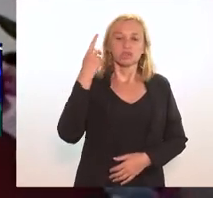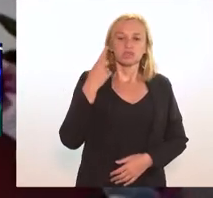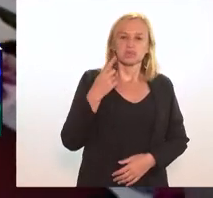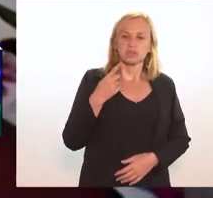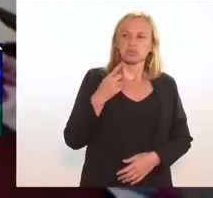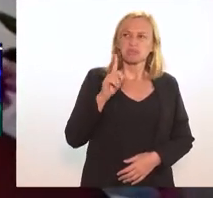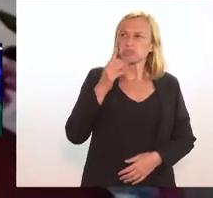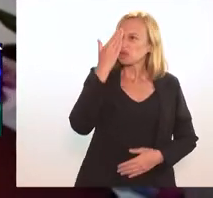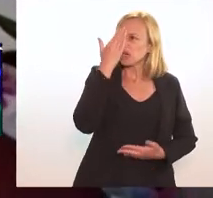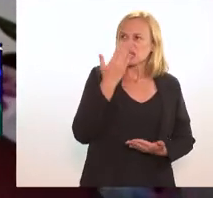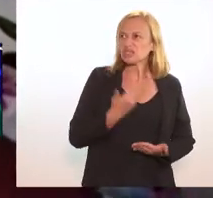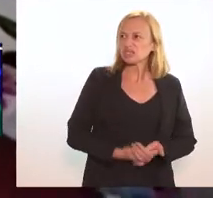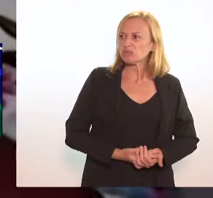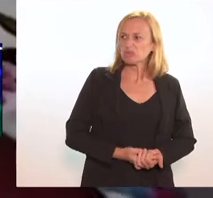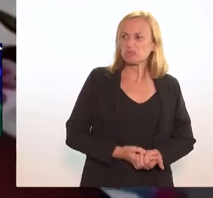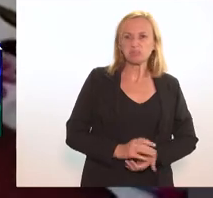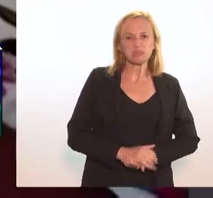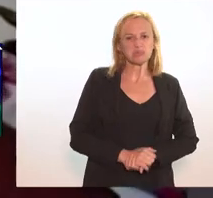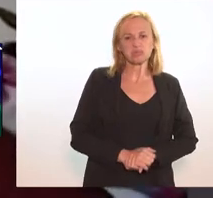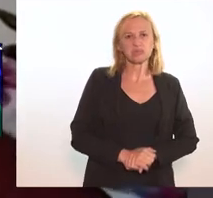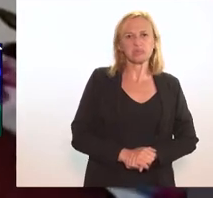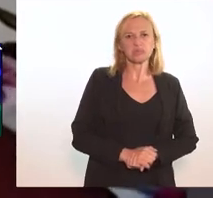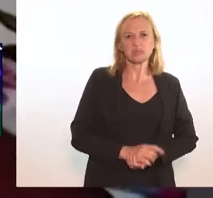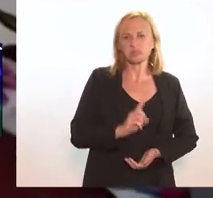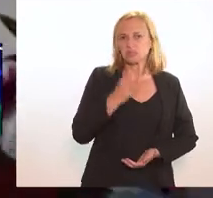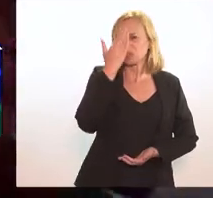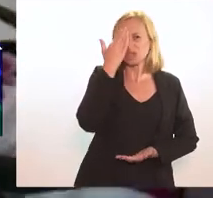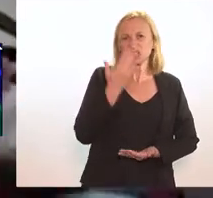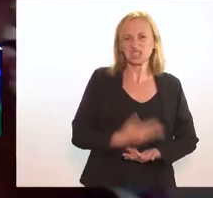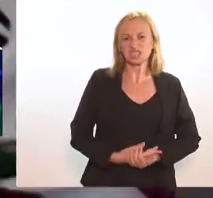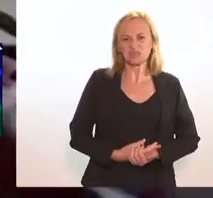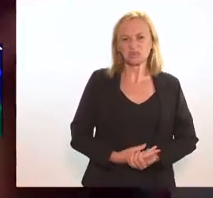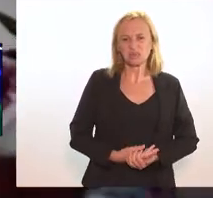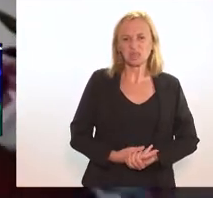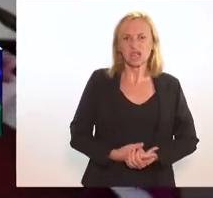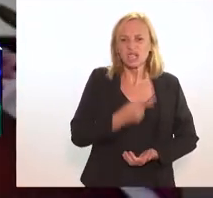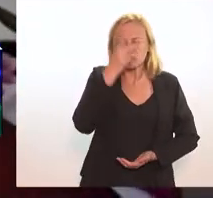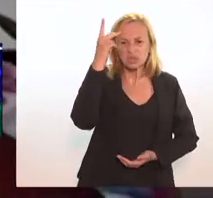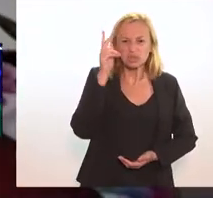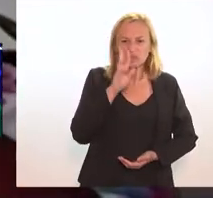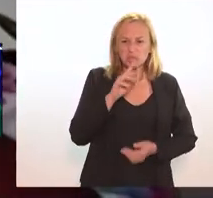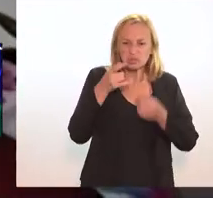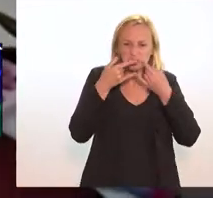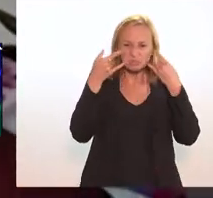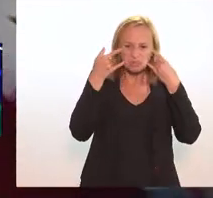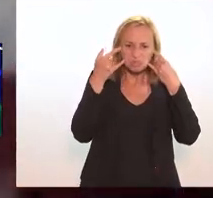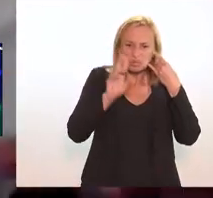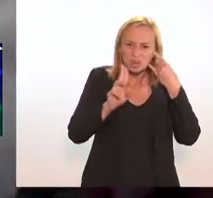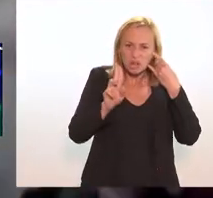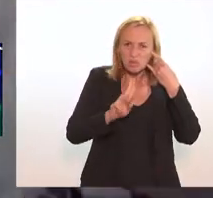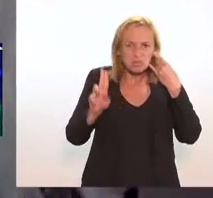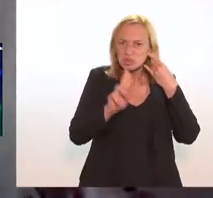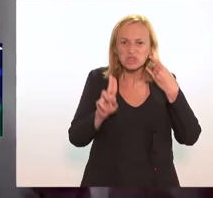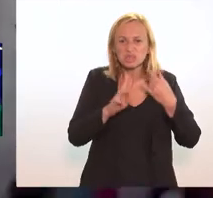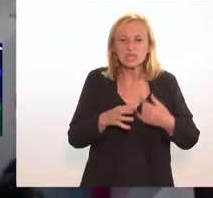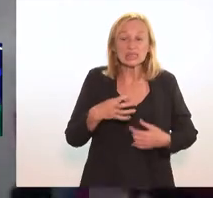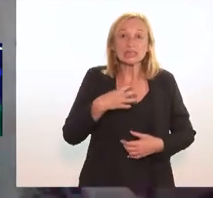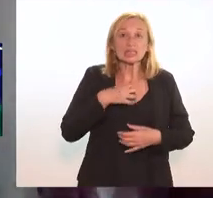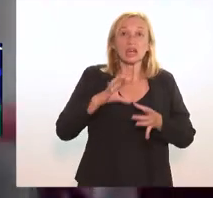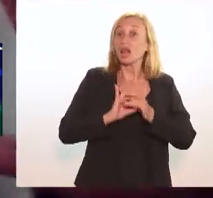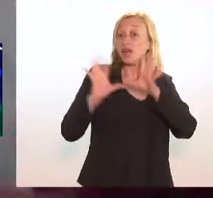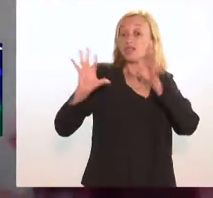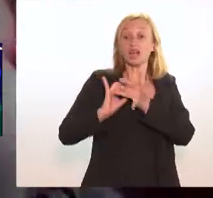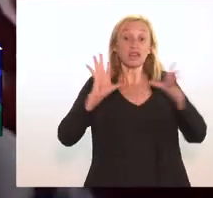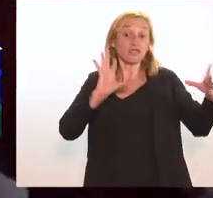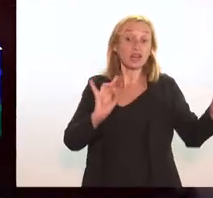não. Sabe, deputado Bom Tempo? Não estão levando muito a sério, não. As pessoas não estão usando máscara. Estão se sentindo livres.